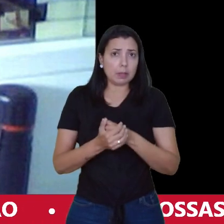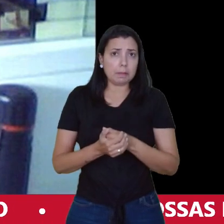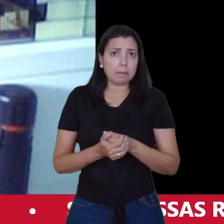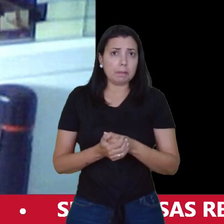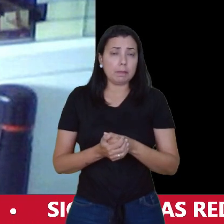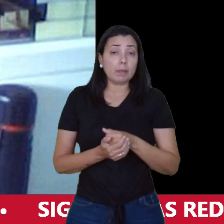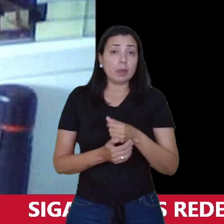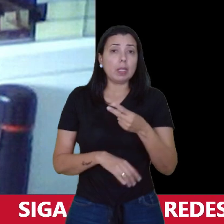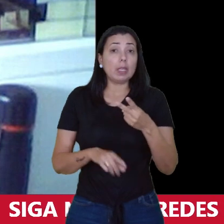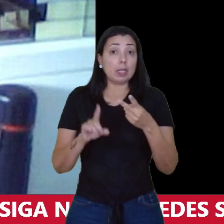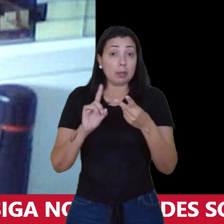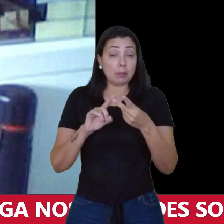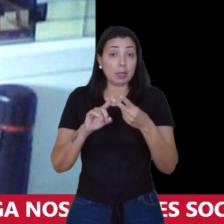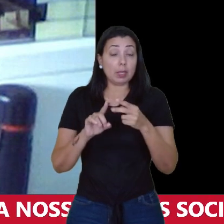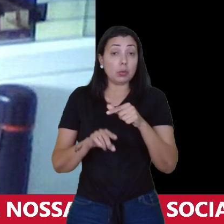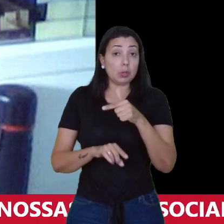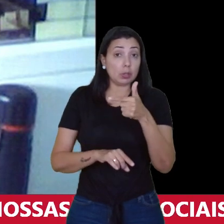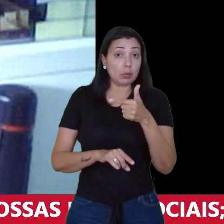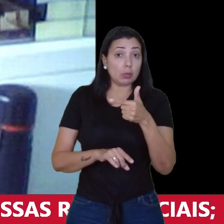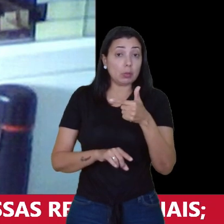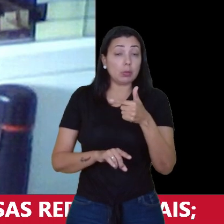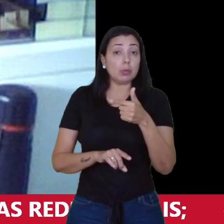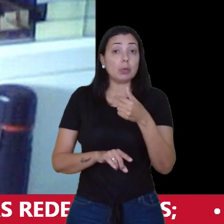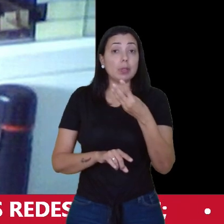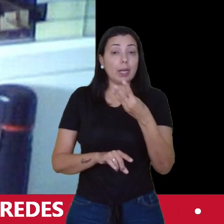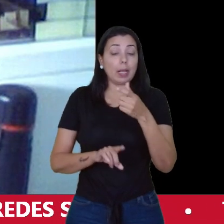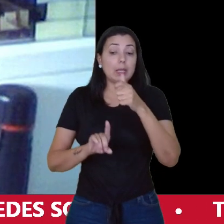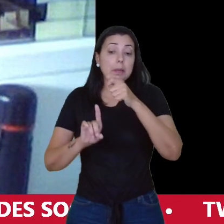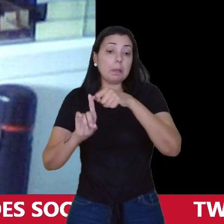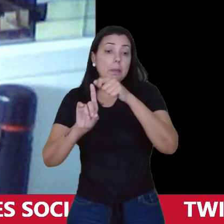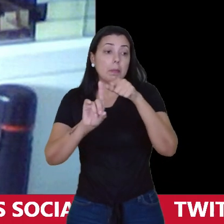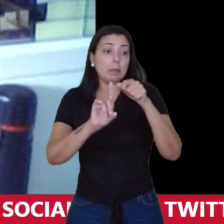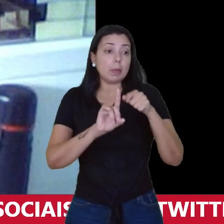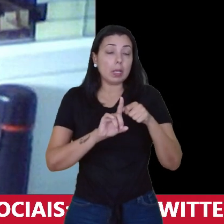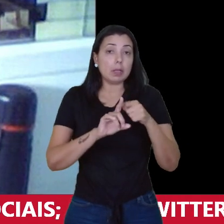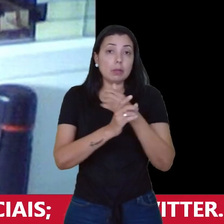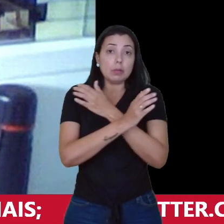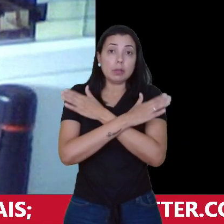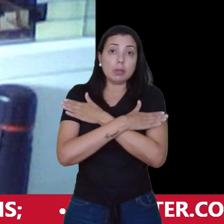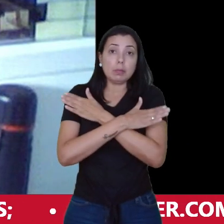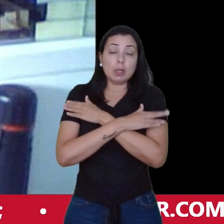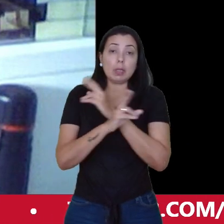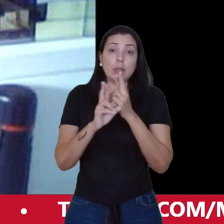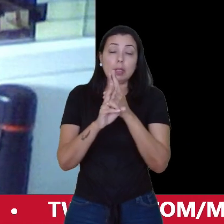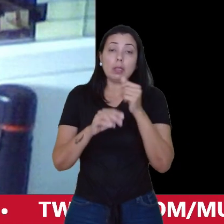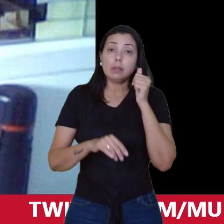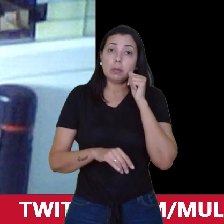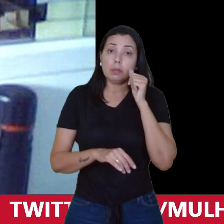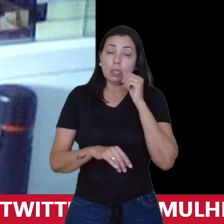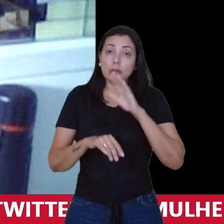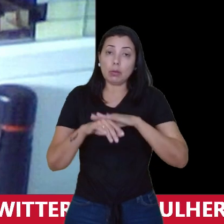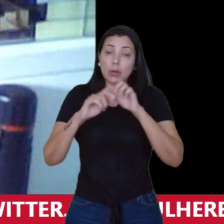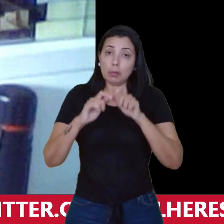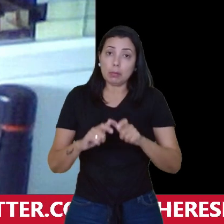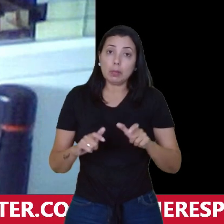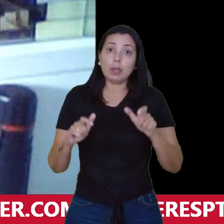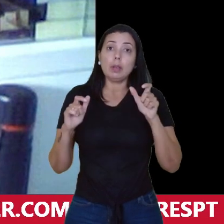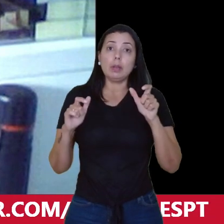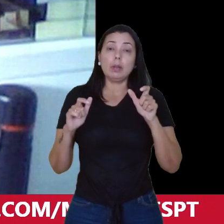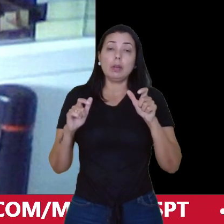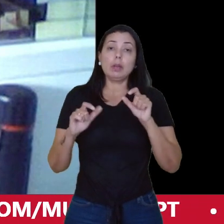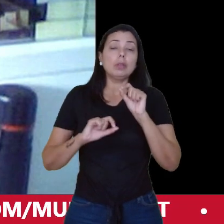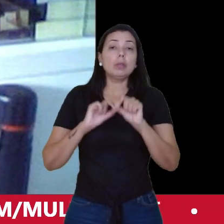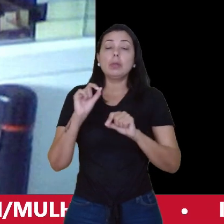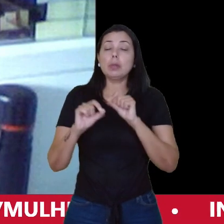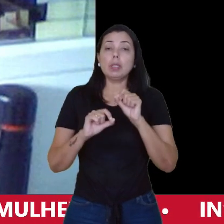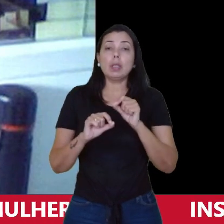do segundo trimestre também mostram que o desemprego entre as mulheres foi muito maior do